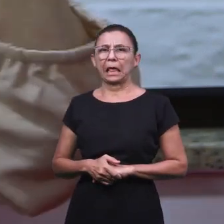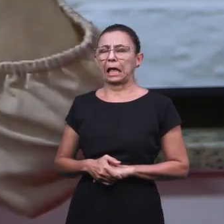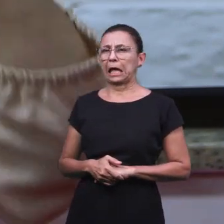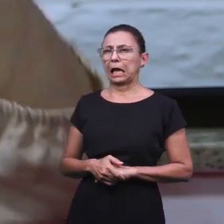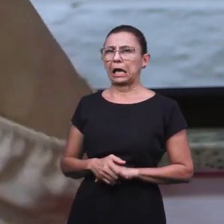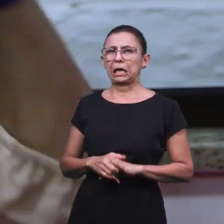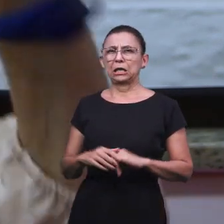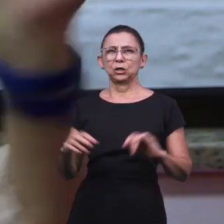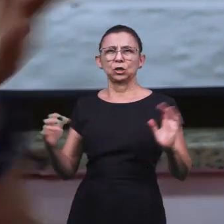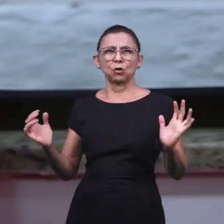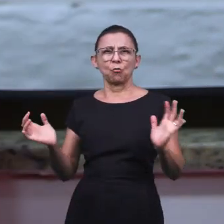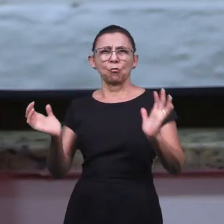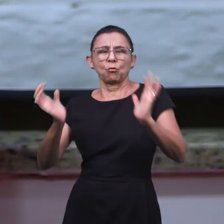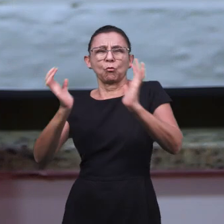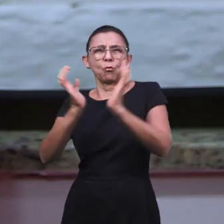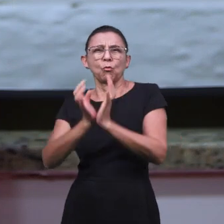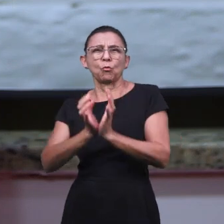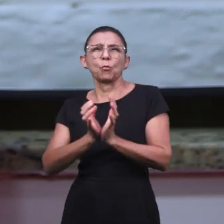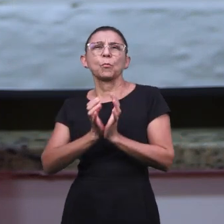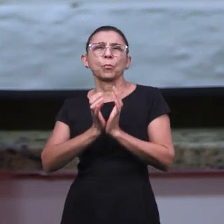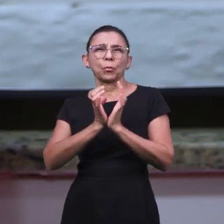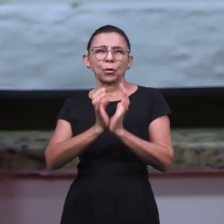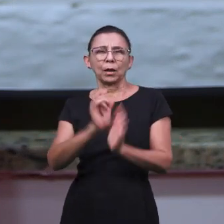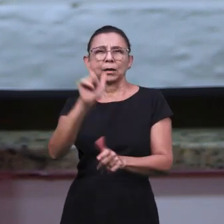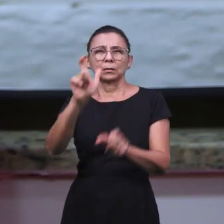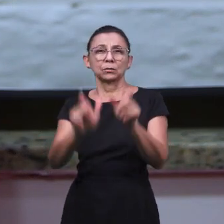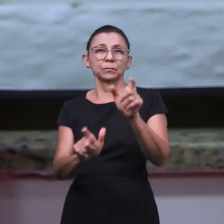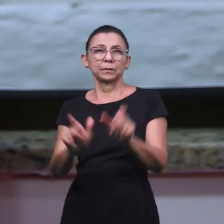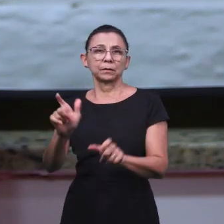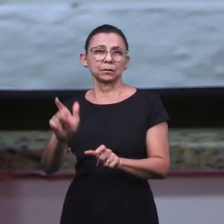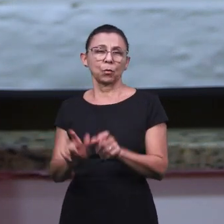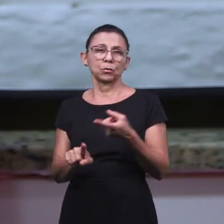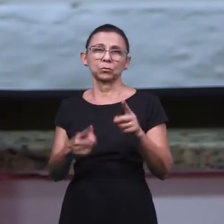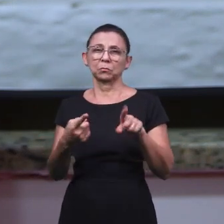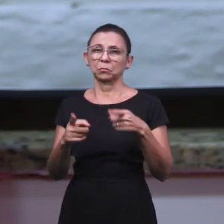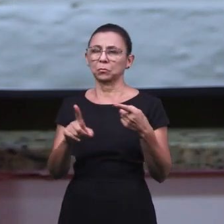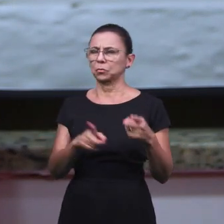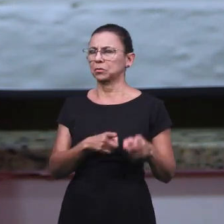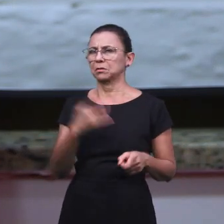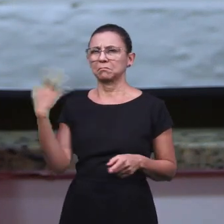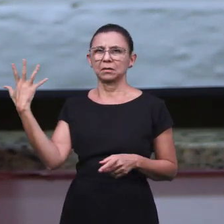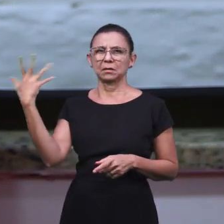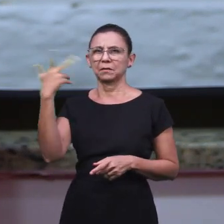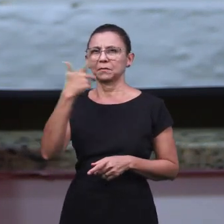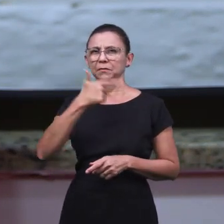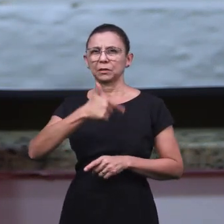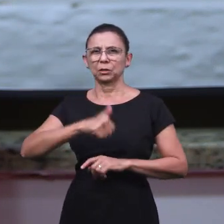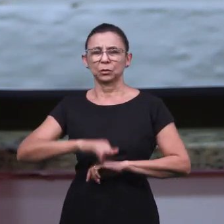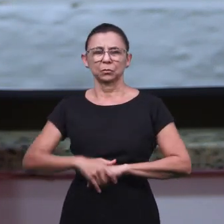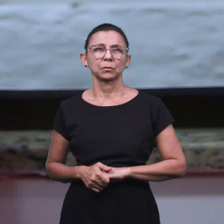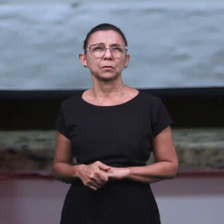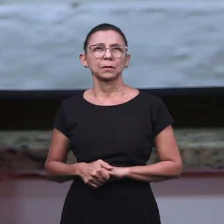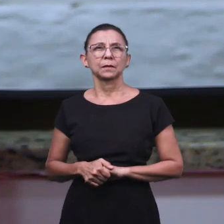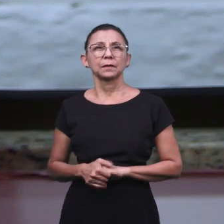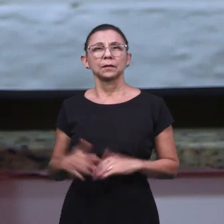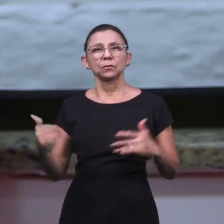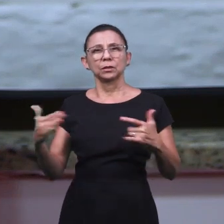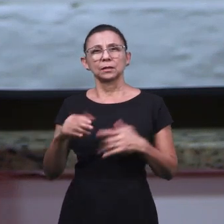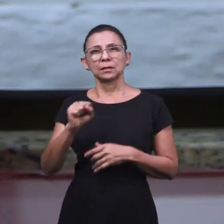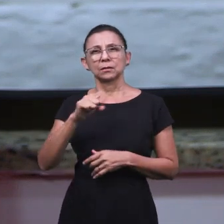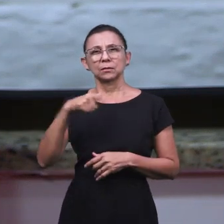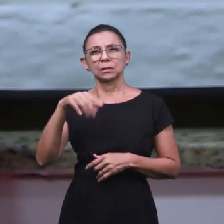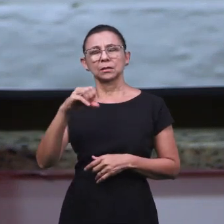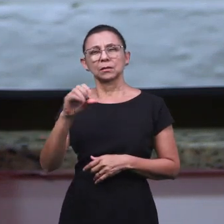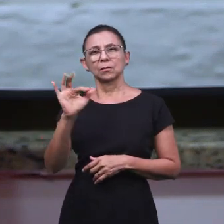coisa fantástica, a gente nem consegue descrever o que é aquilo. E eu foi na cidade de São Francisco. Eu pensei naquilo quando